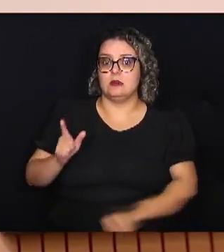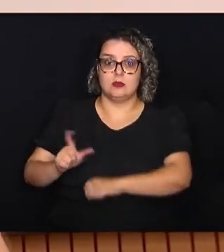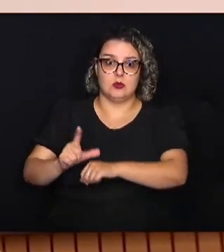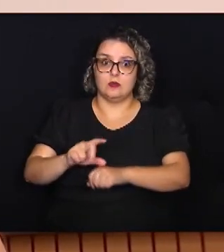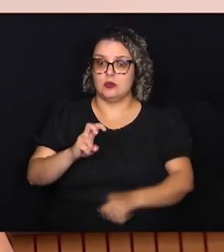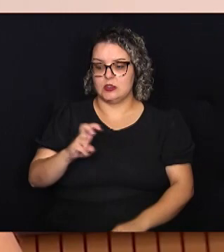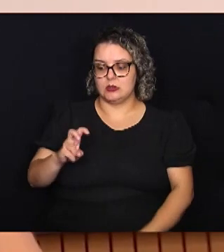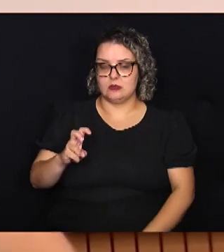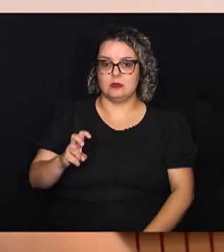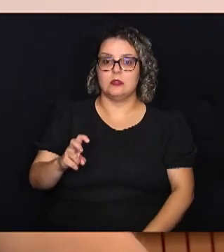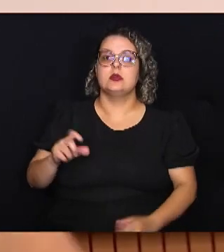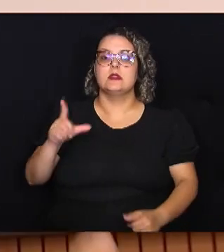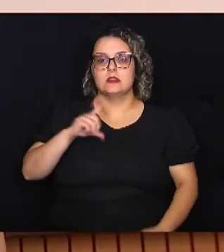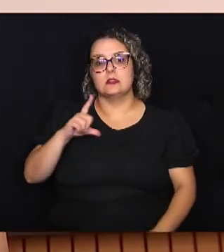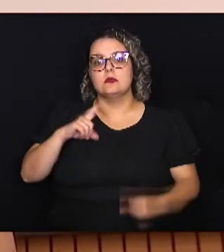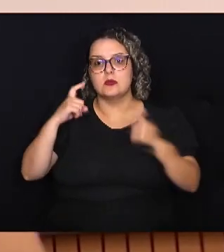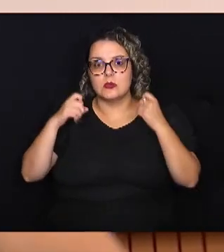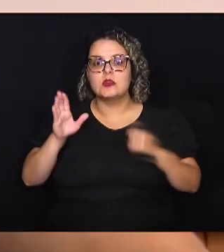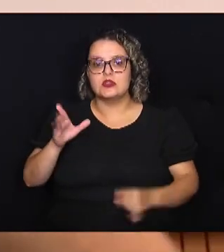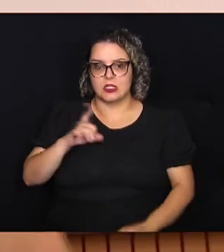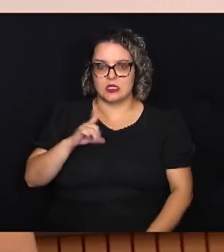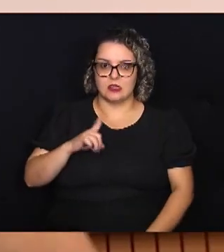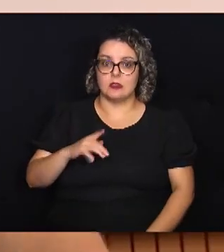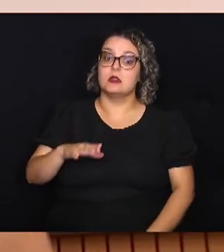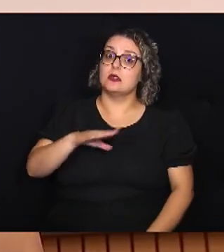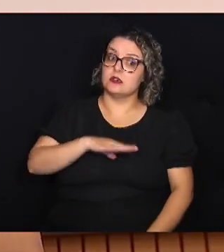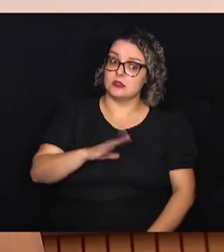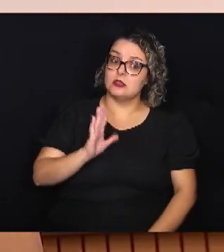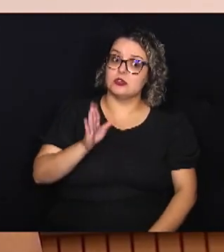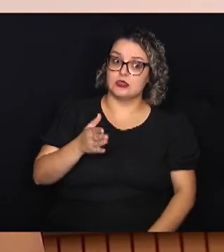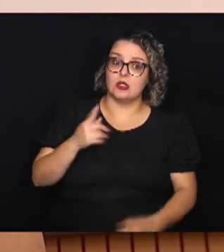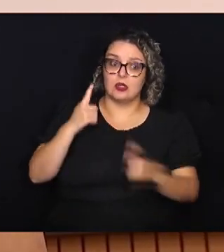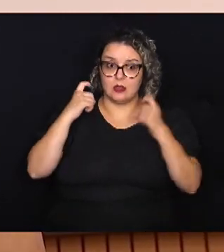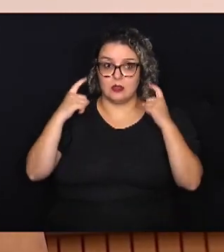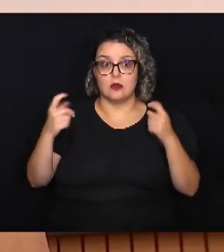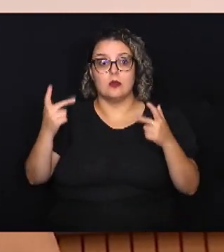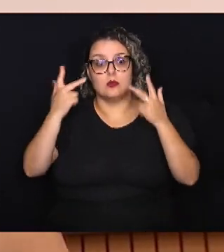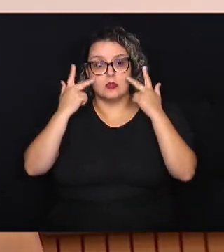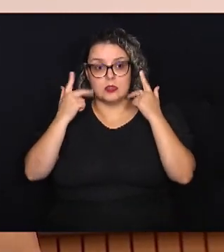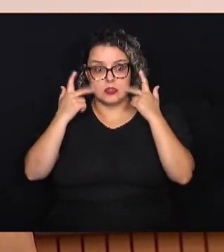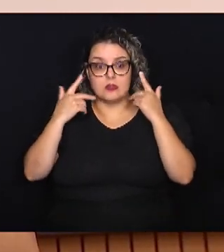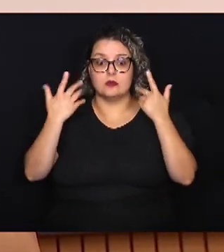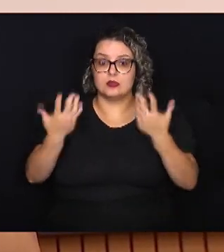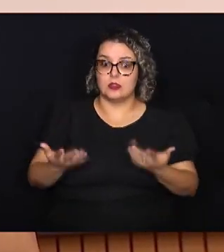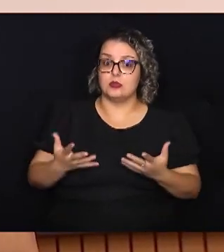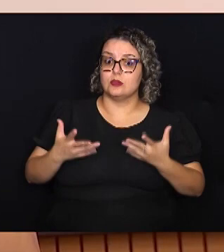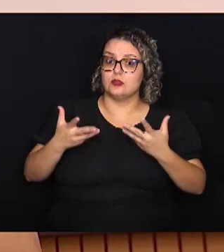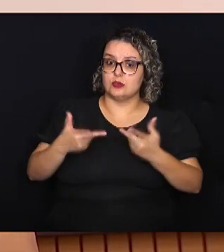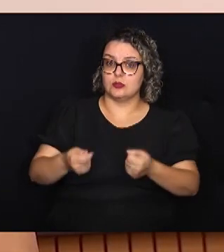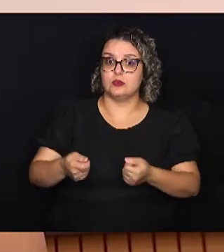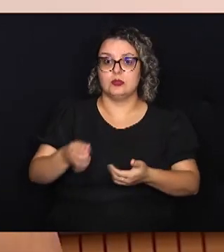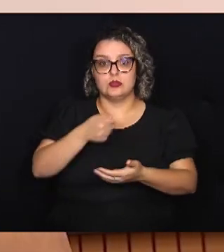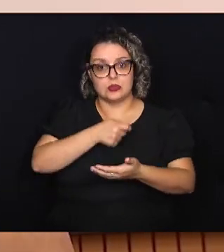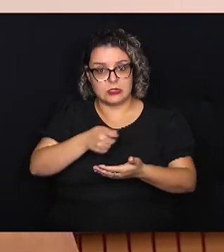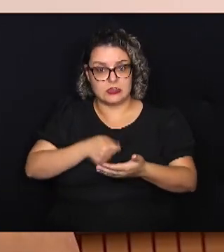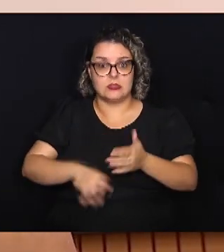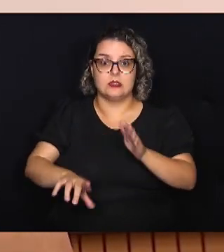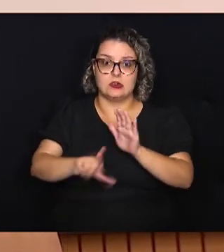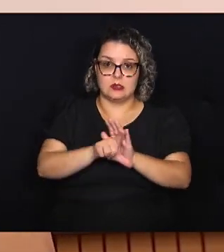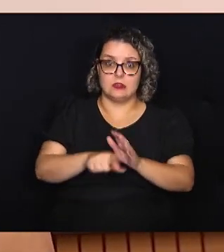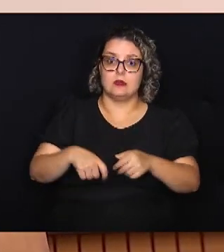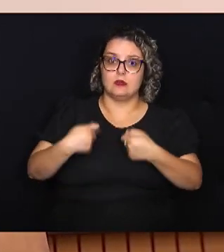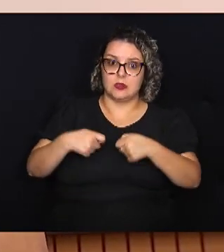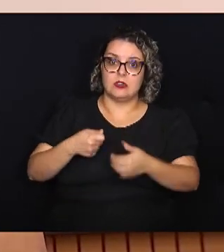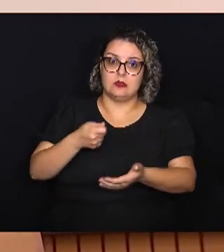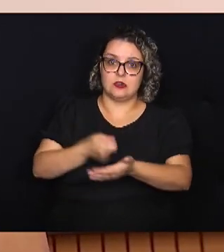55, e sim pelo barulho que ela já tem, porque a cidade já é uma cidade que tem um barulho por natureza. Então tudo isso está escrito na lei, a gente só precisa fazer com que ela